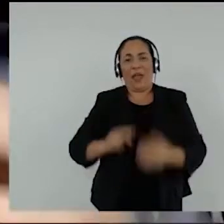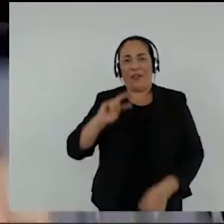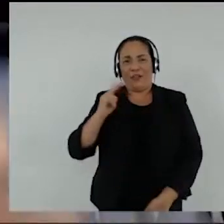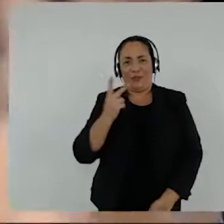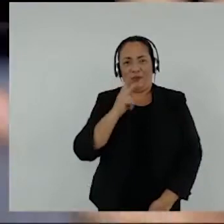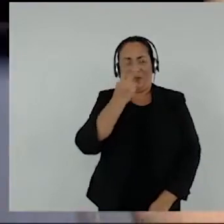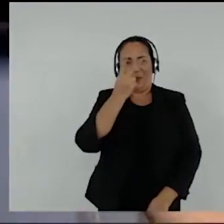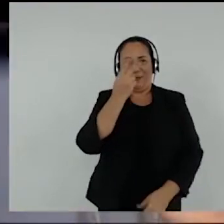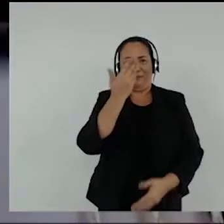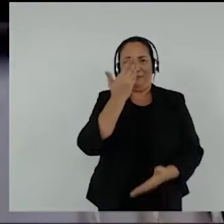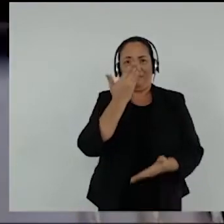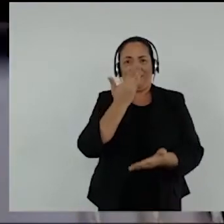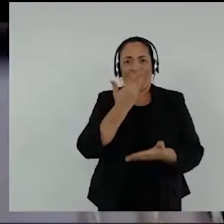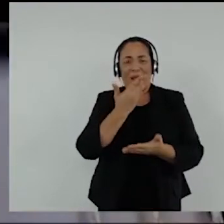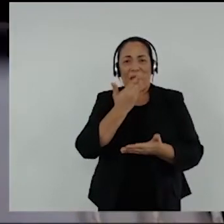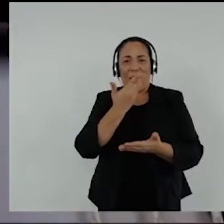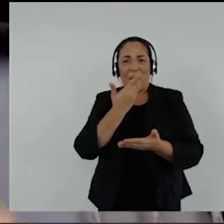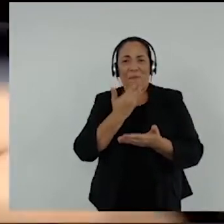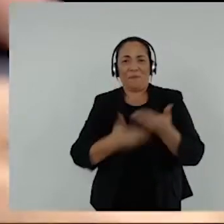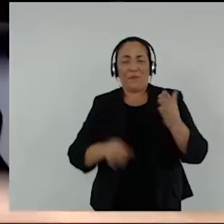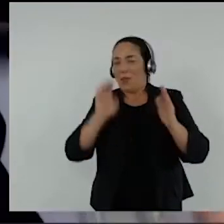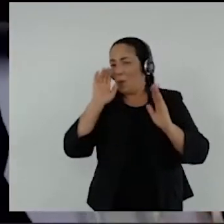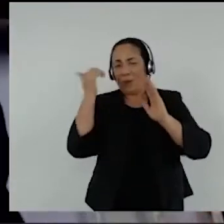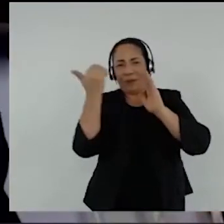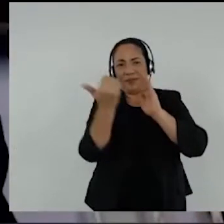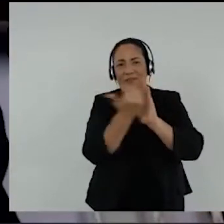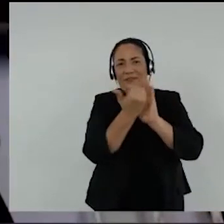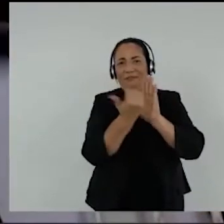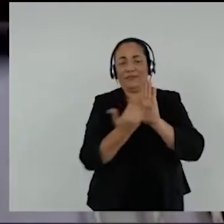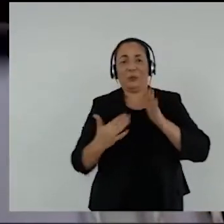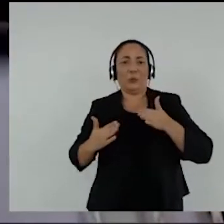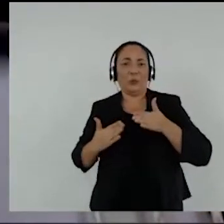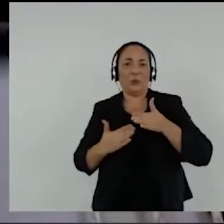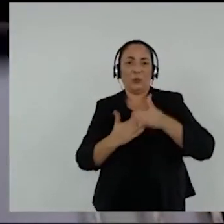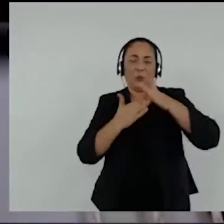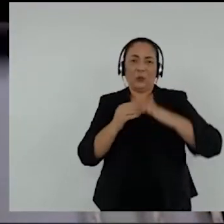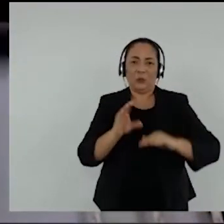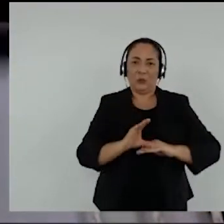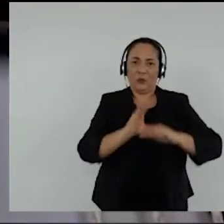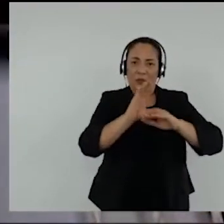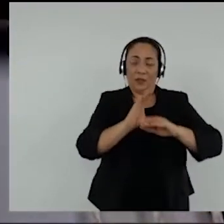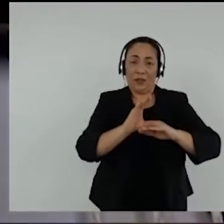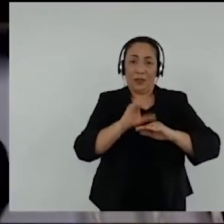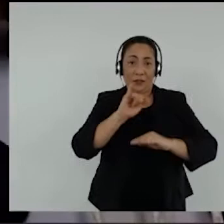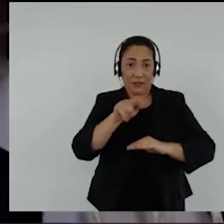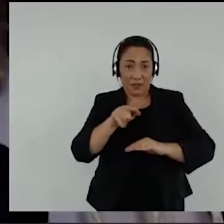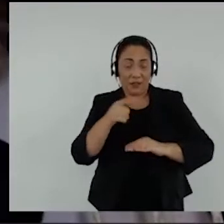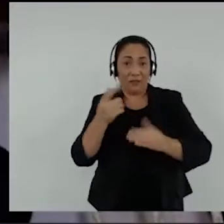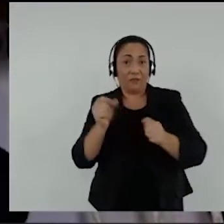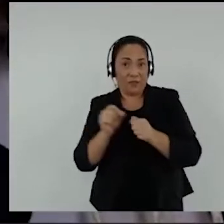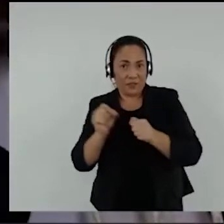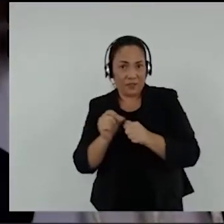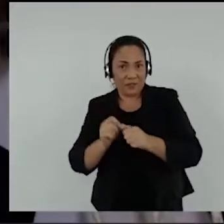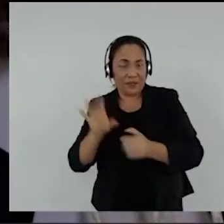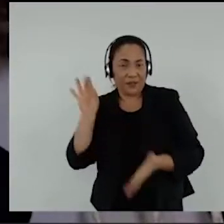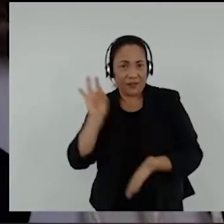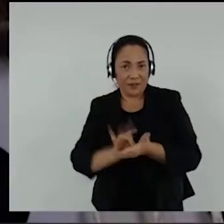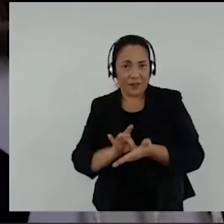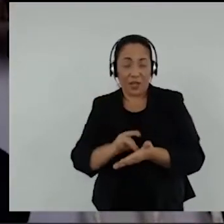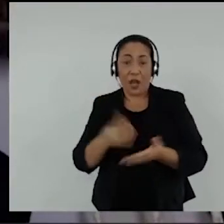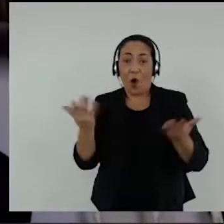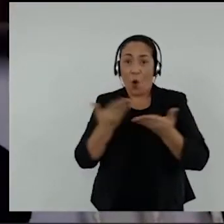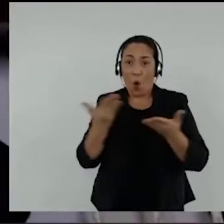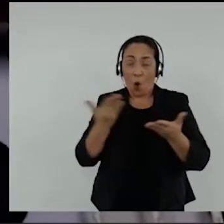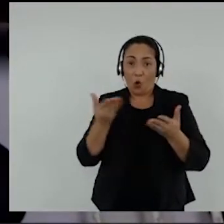ultrapassam os limites constitucionais e, se forem feitas, correm o risco de eivar o processo de nulidade. Eu postei hoje no meu Instagram